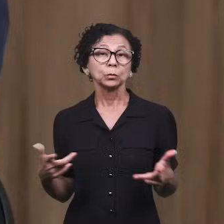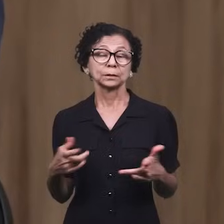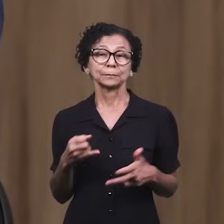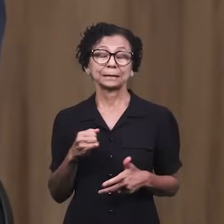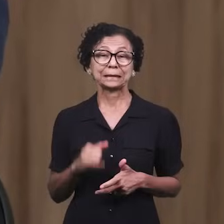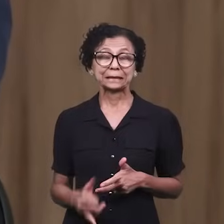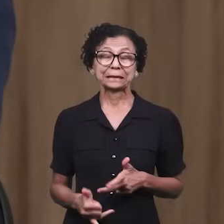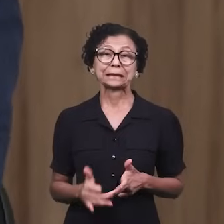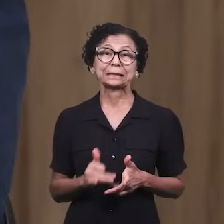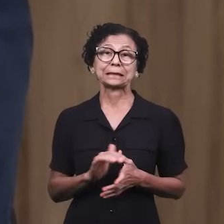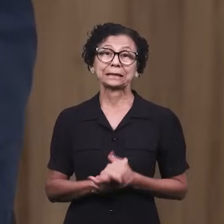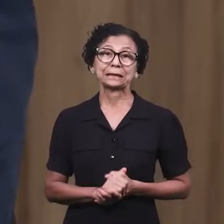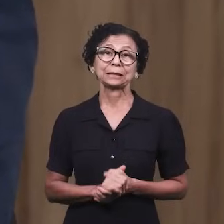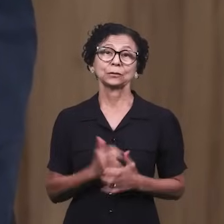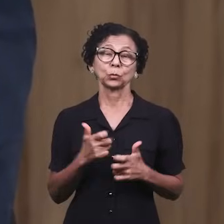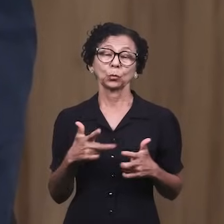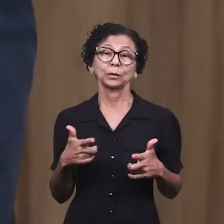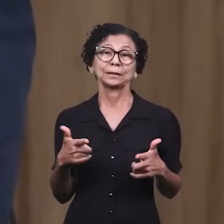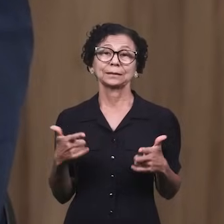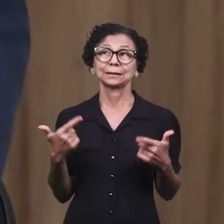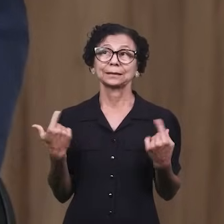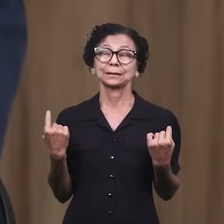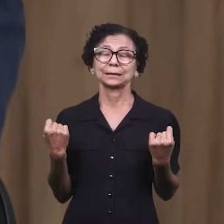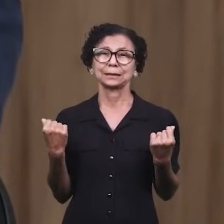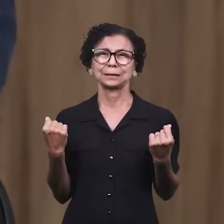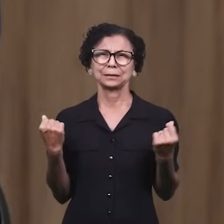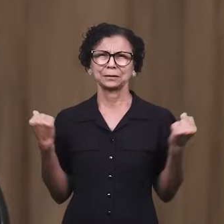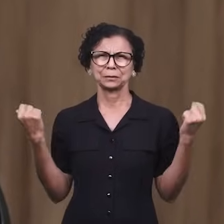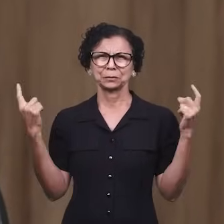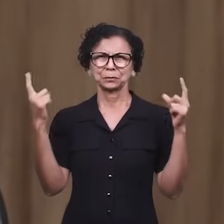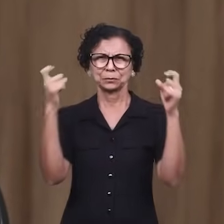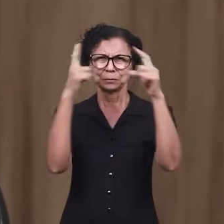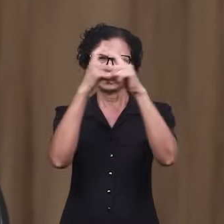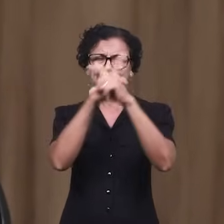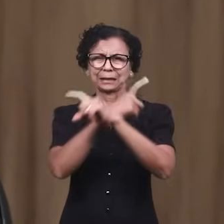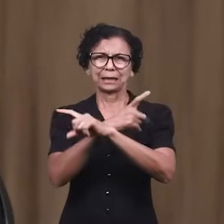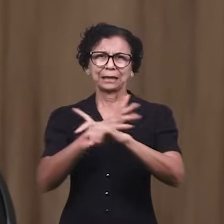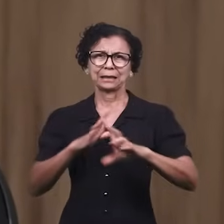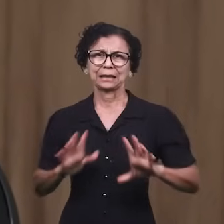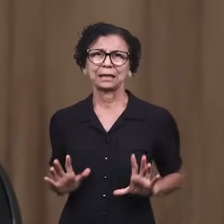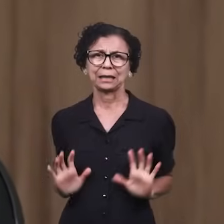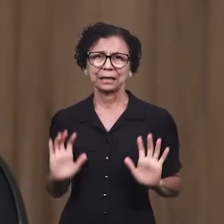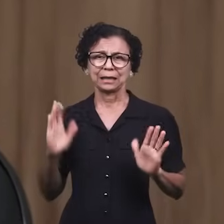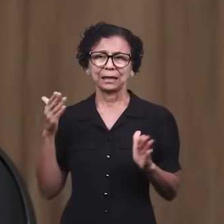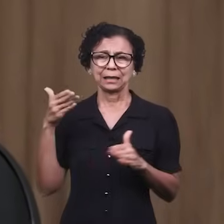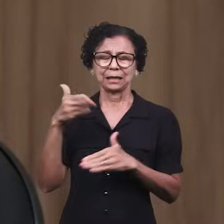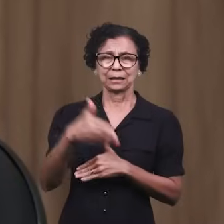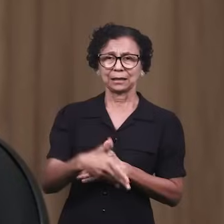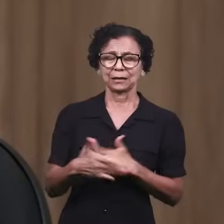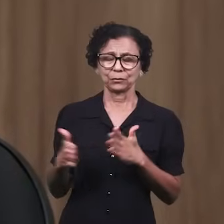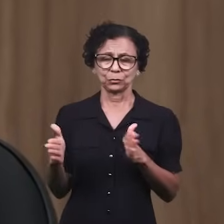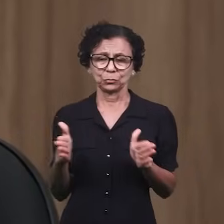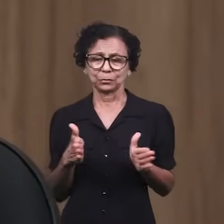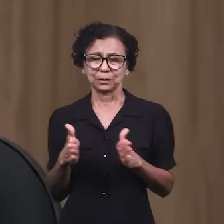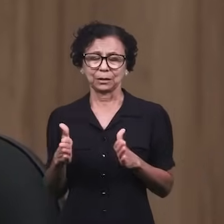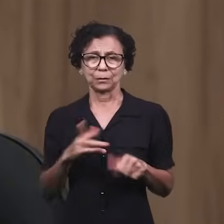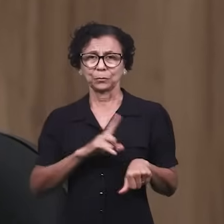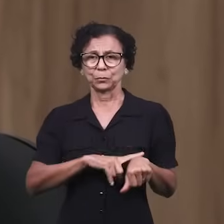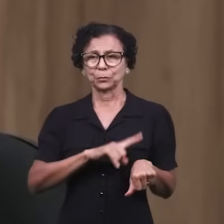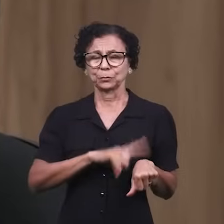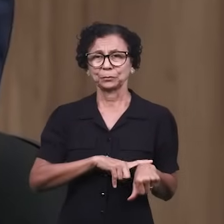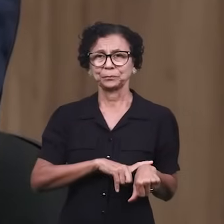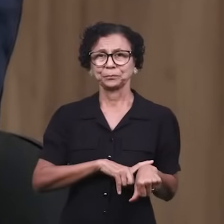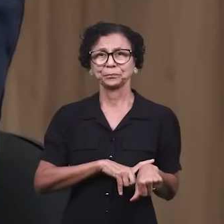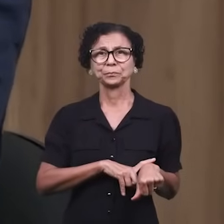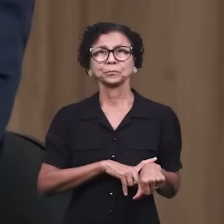muito grandes e muito pequenos, entrava aquela que é o tempo. A medida do tempo. A medida do